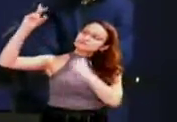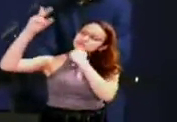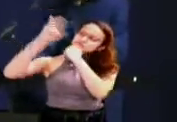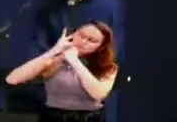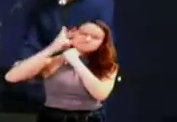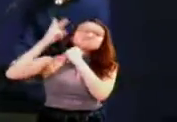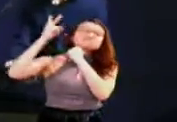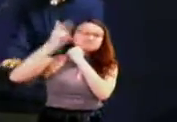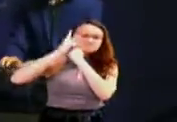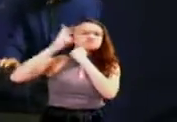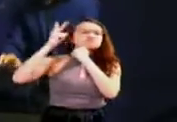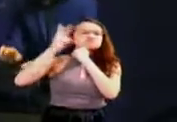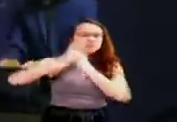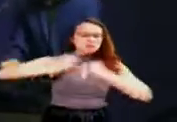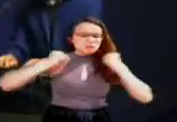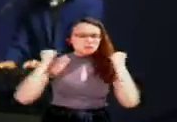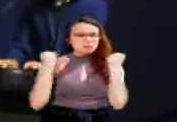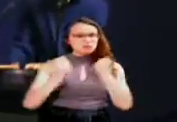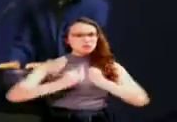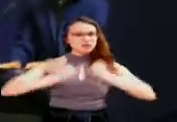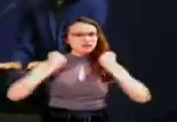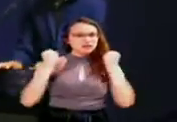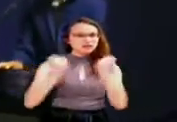Seu poder,